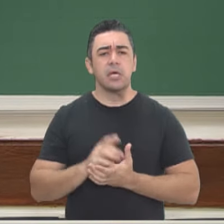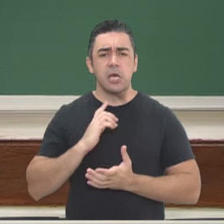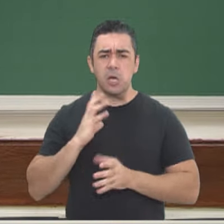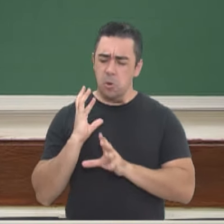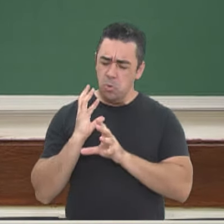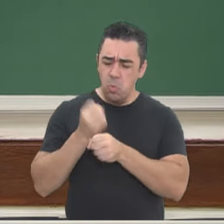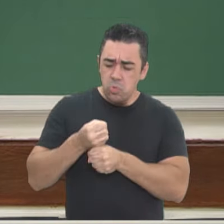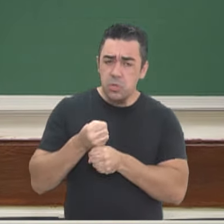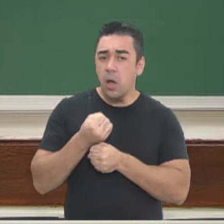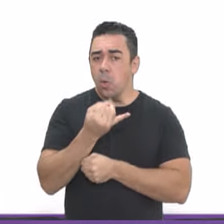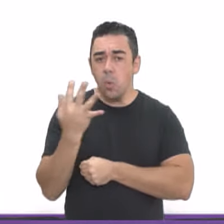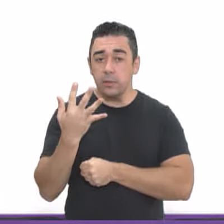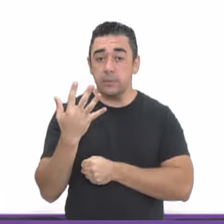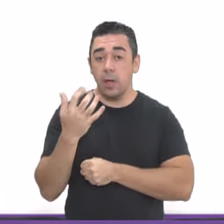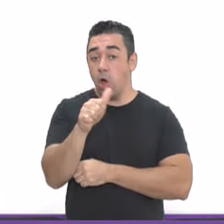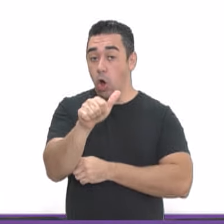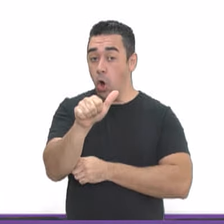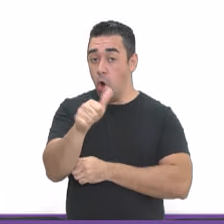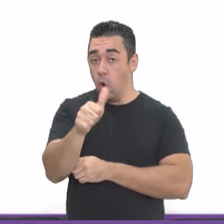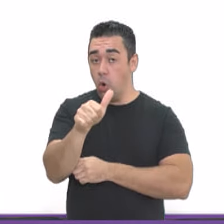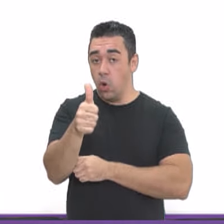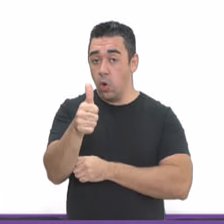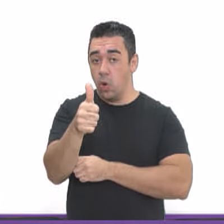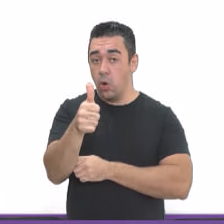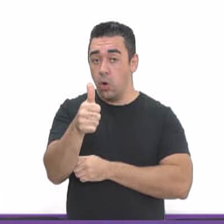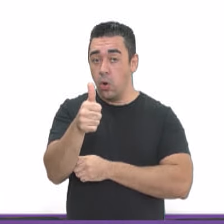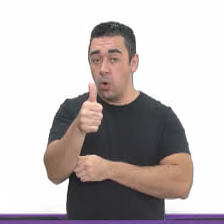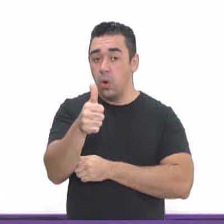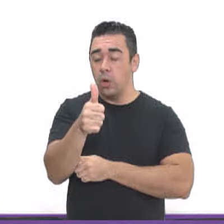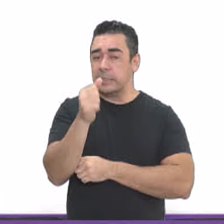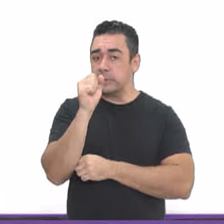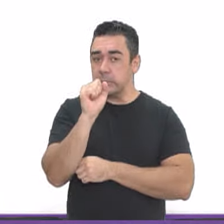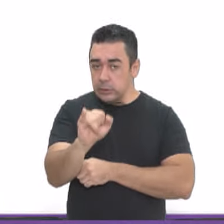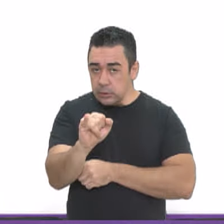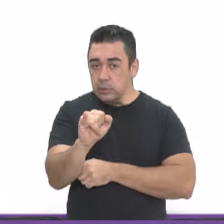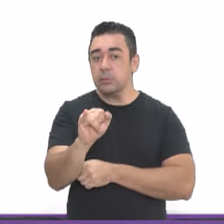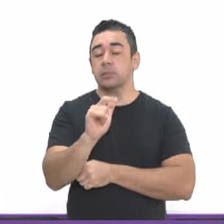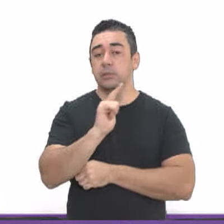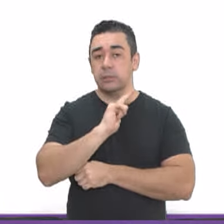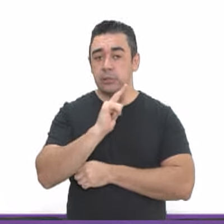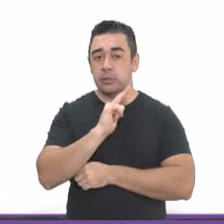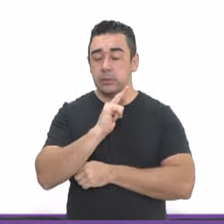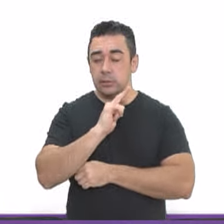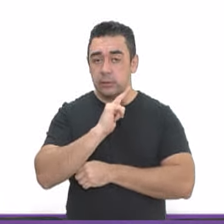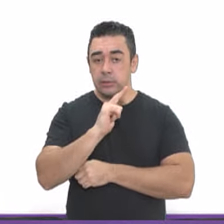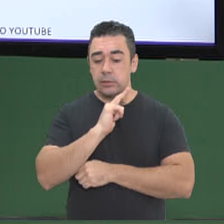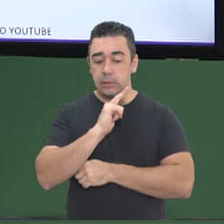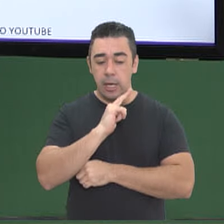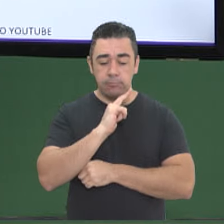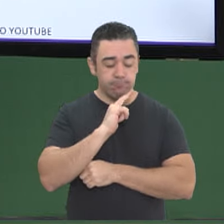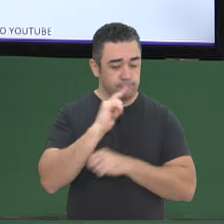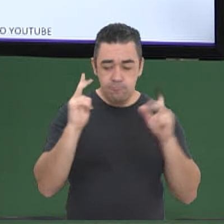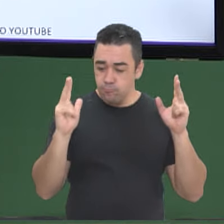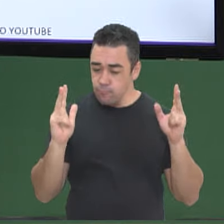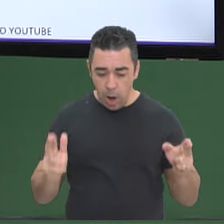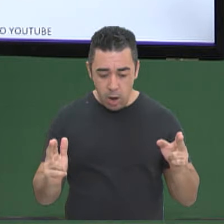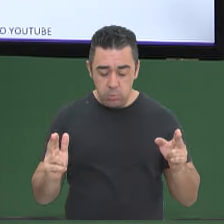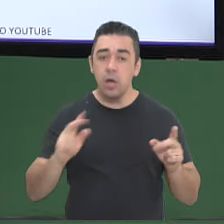set é feita até 11. Se houver empate, será somado os 2 pontos de